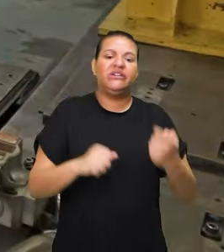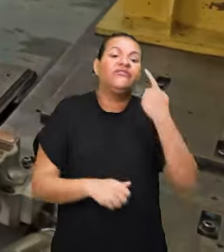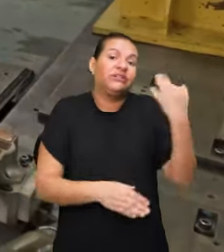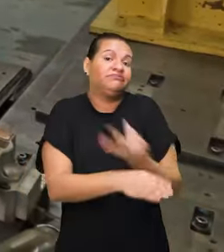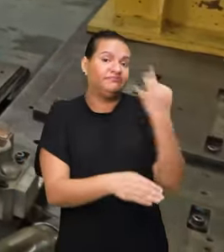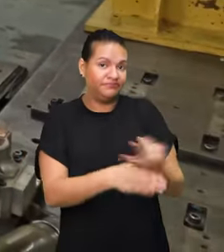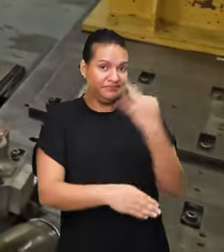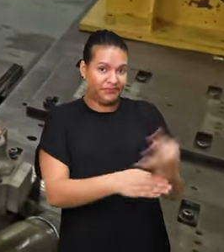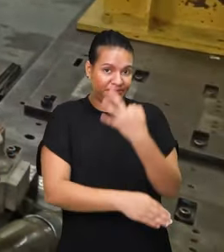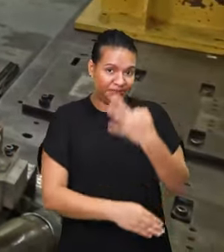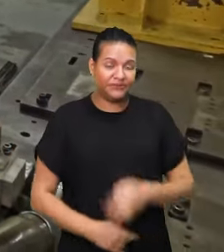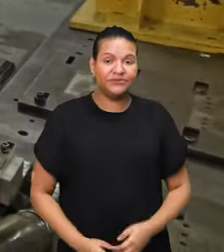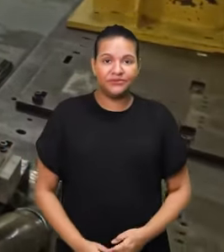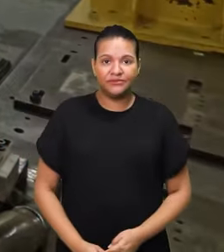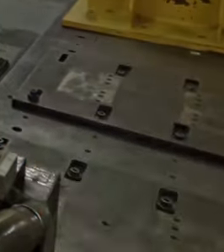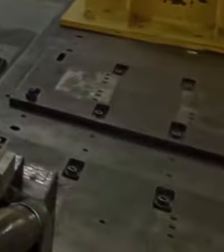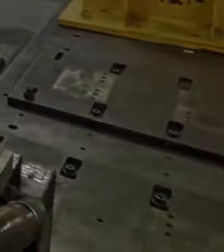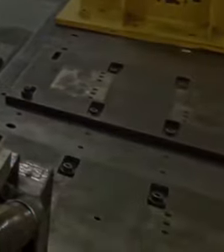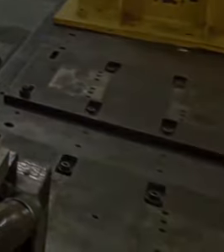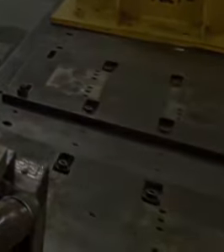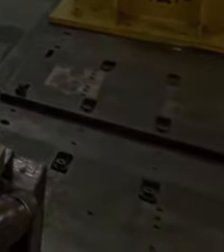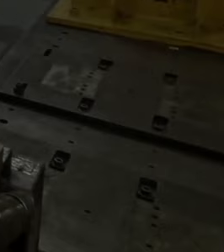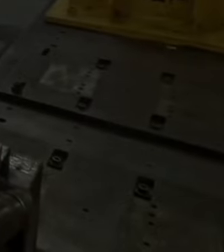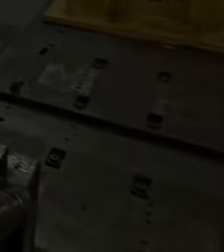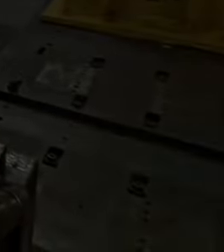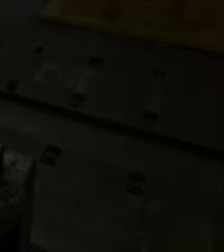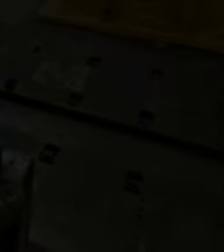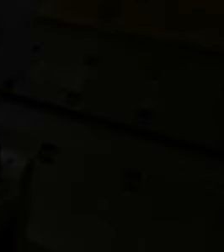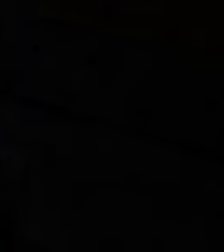pras duas posições o chassi balança